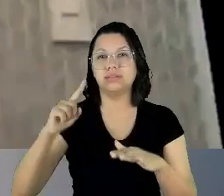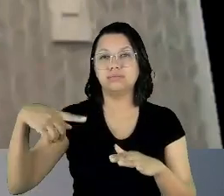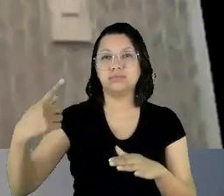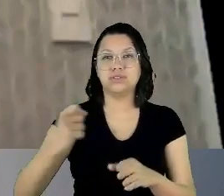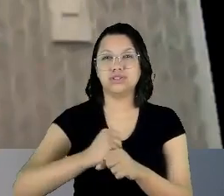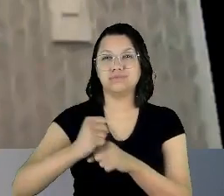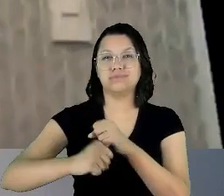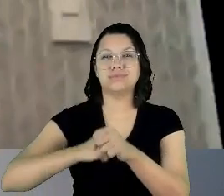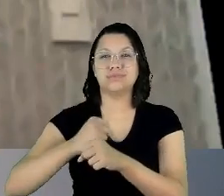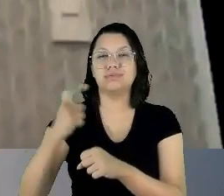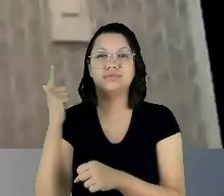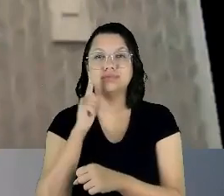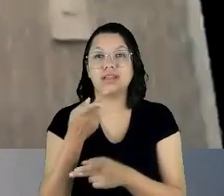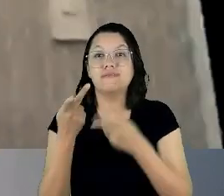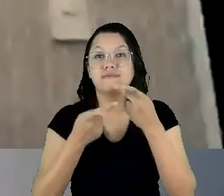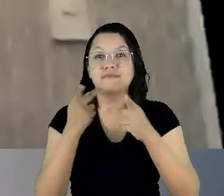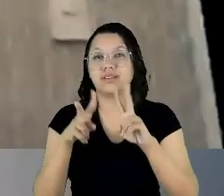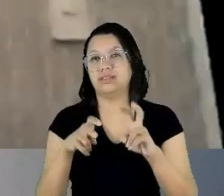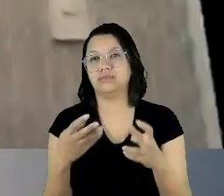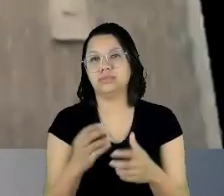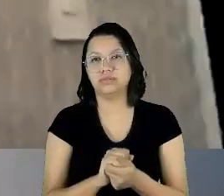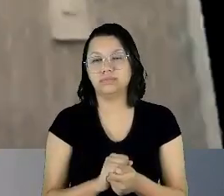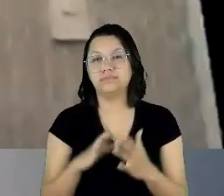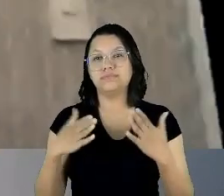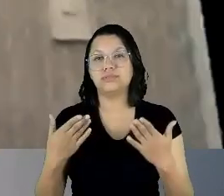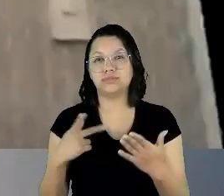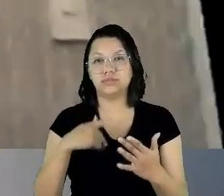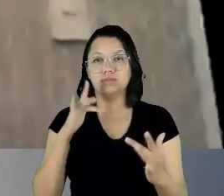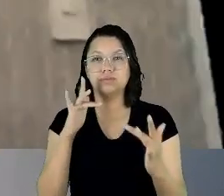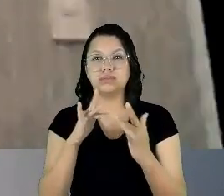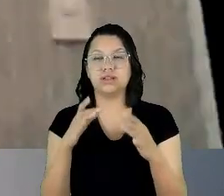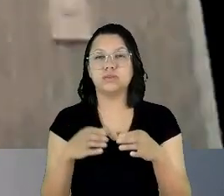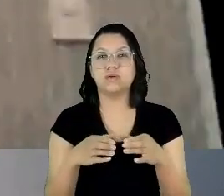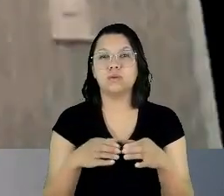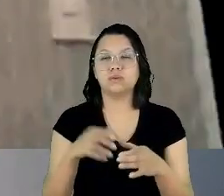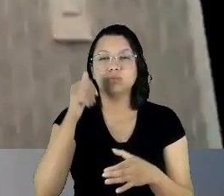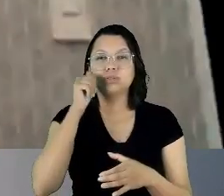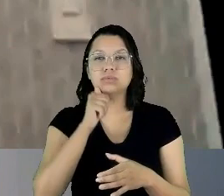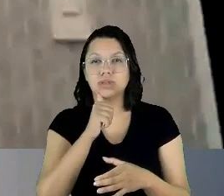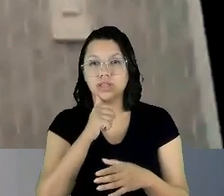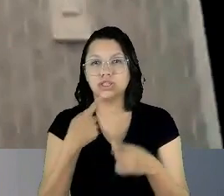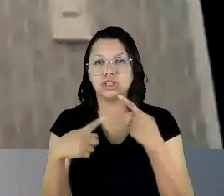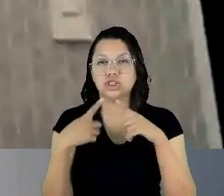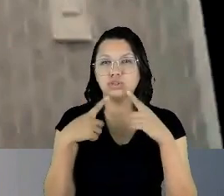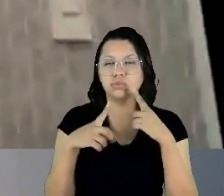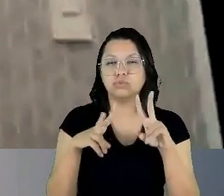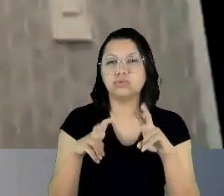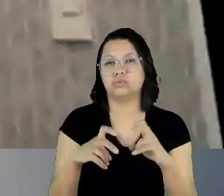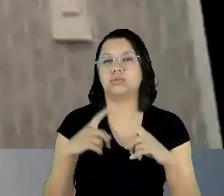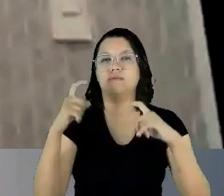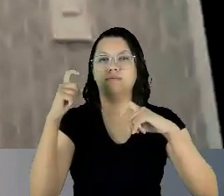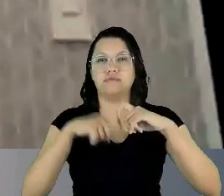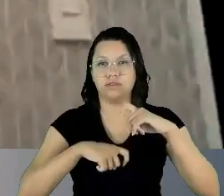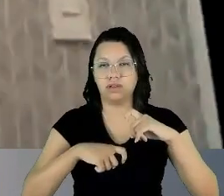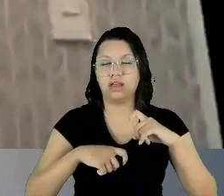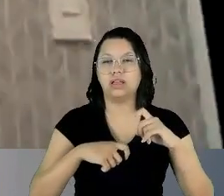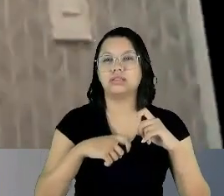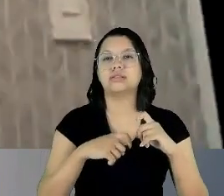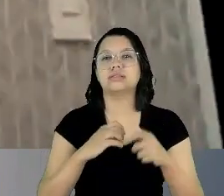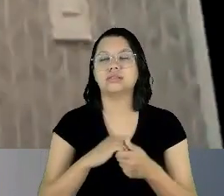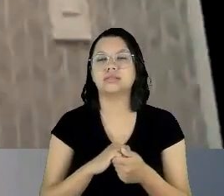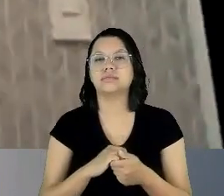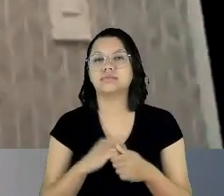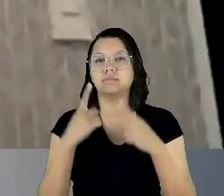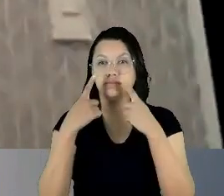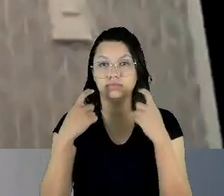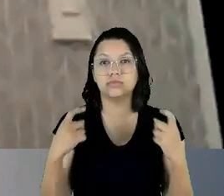anos da violência, elas não conseguem falar sobre isso. Então, eu tive contato com grupos, né, de mulheres que discutem sobre a violência sexual que sofreram,